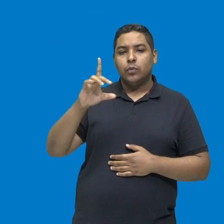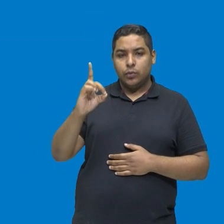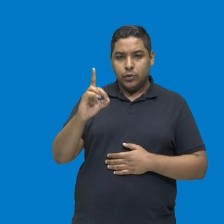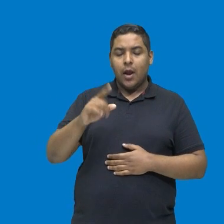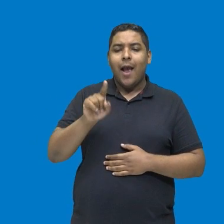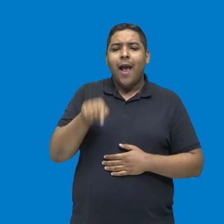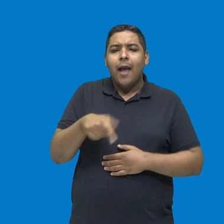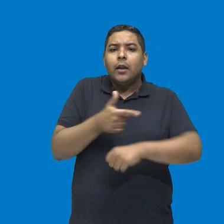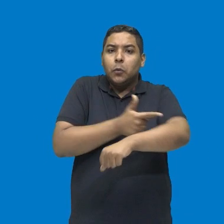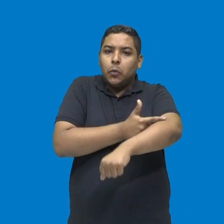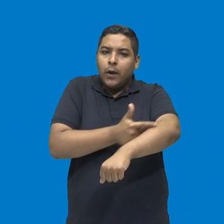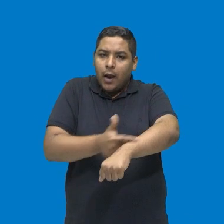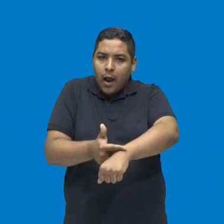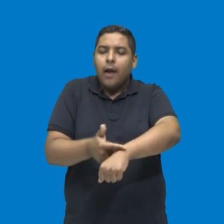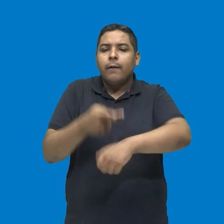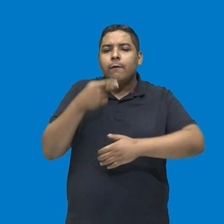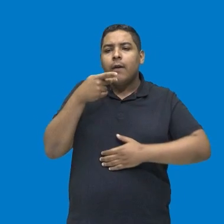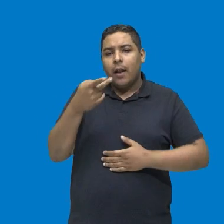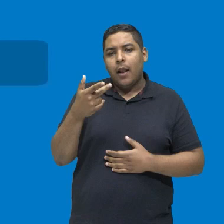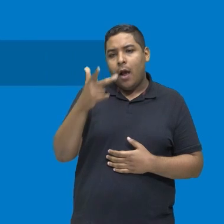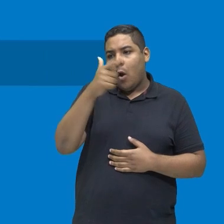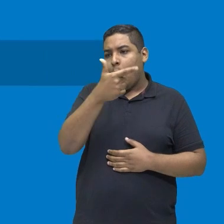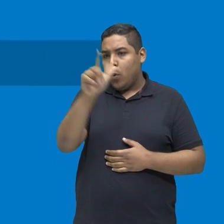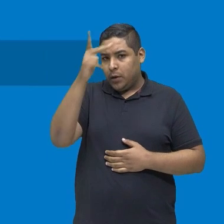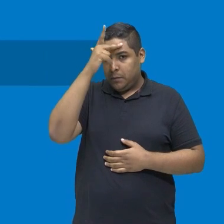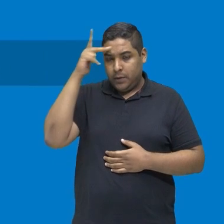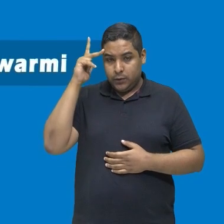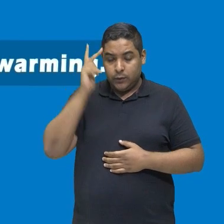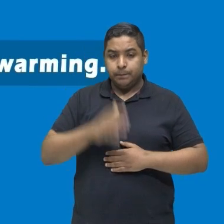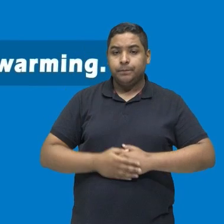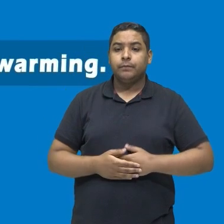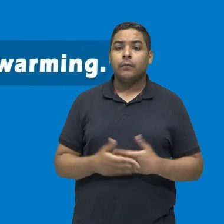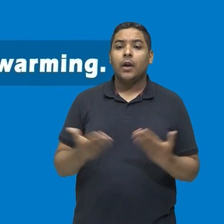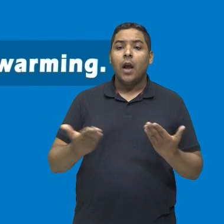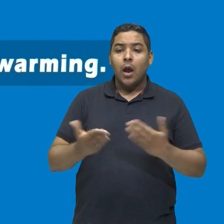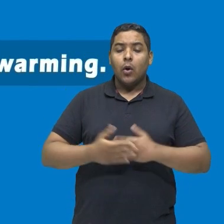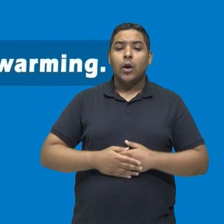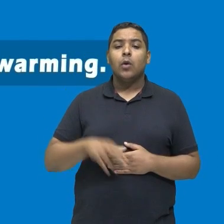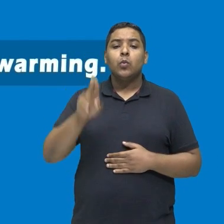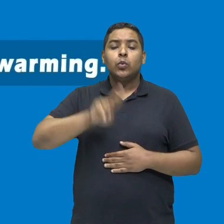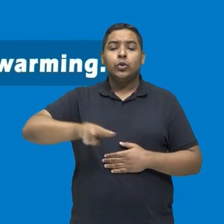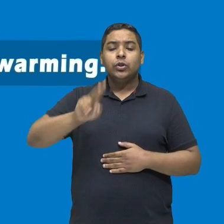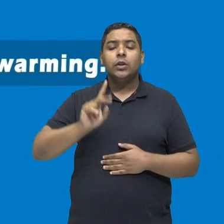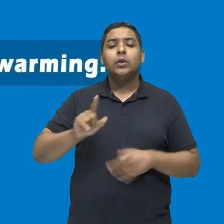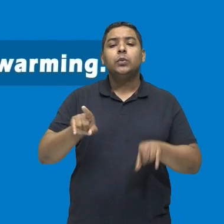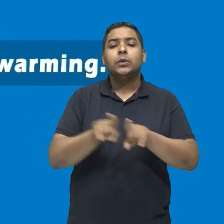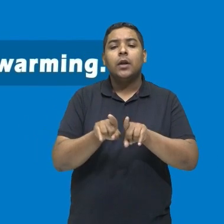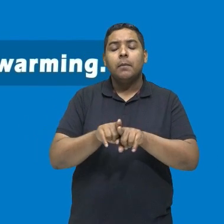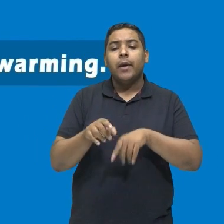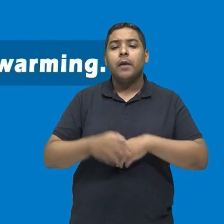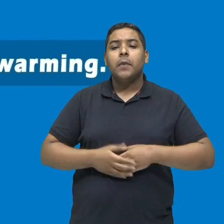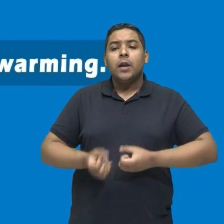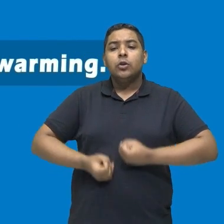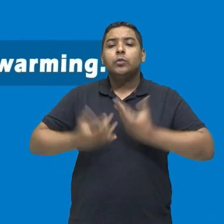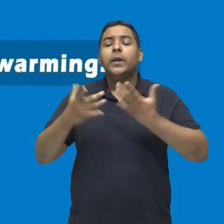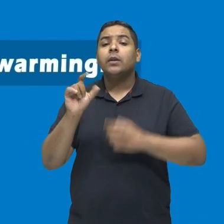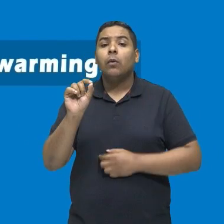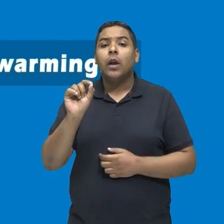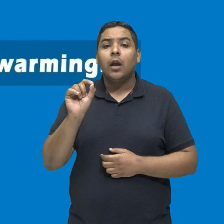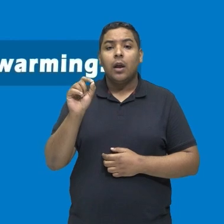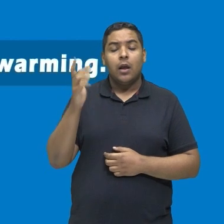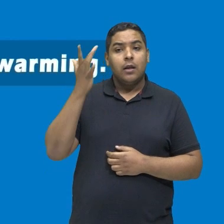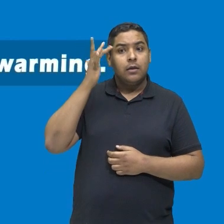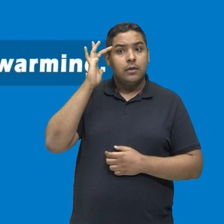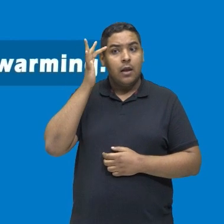outra pessoa, tá? E agora, para finalizar, o could eu utilizo para expressar uma dedução,